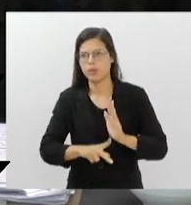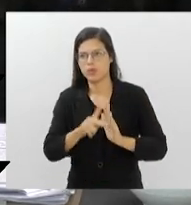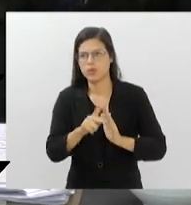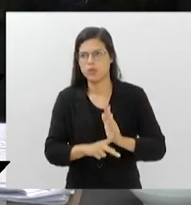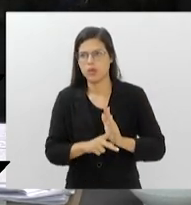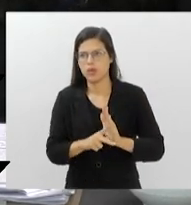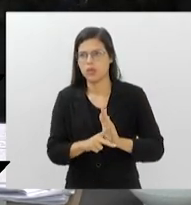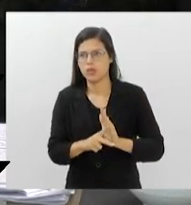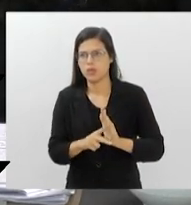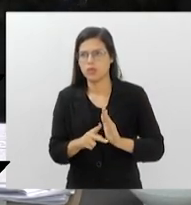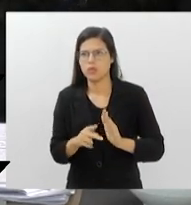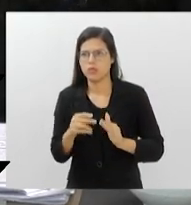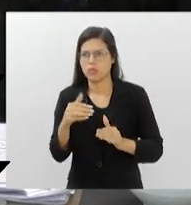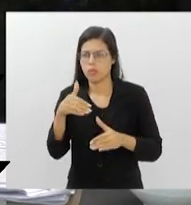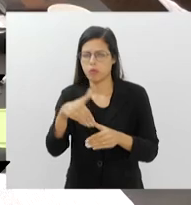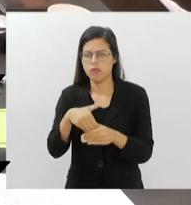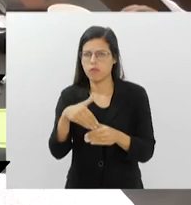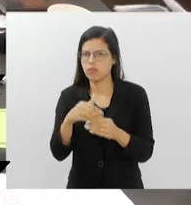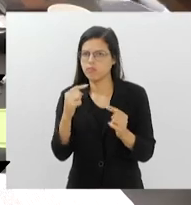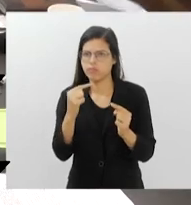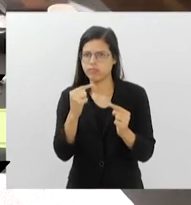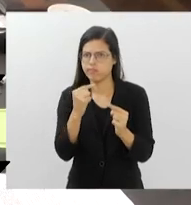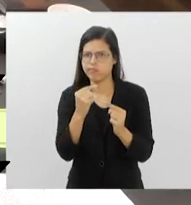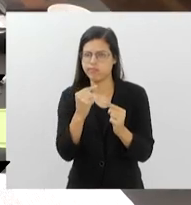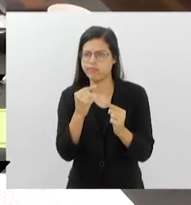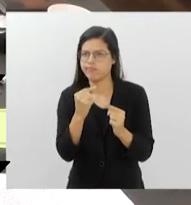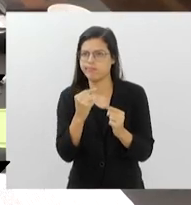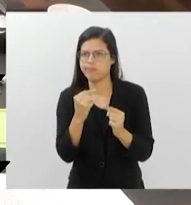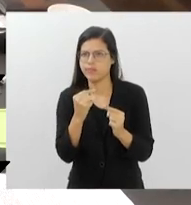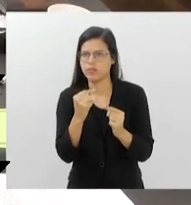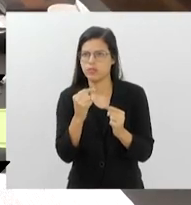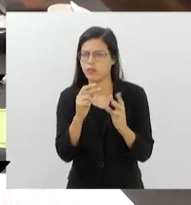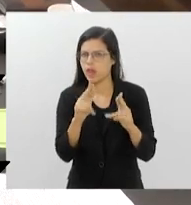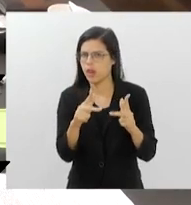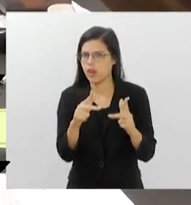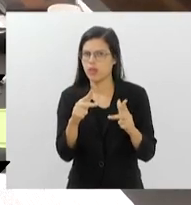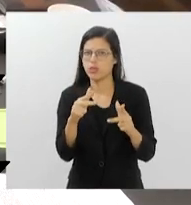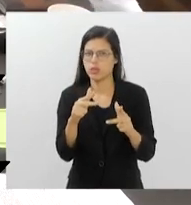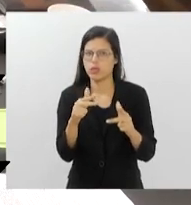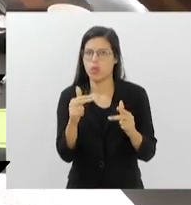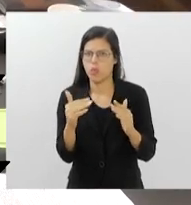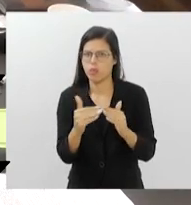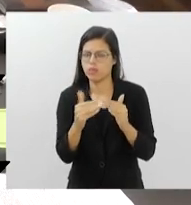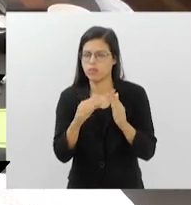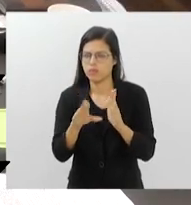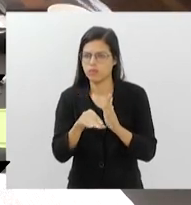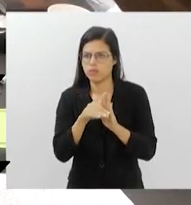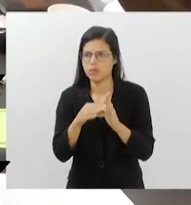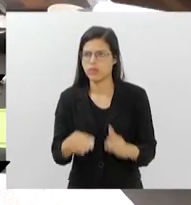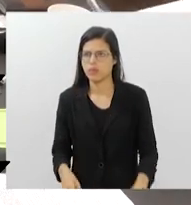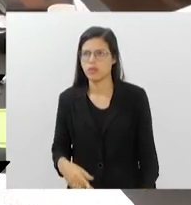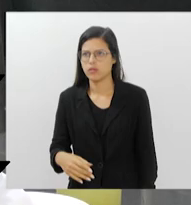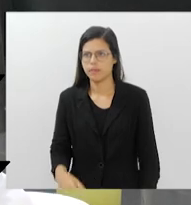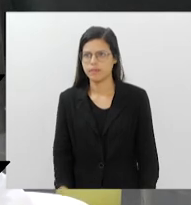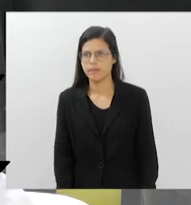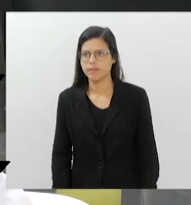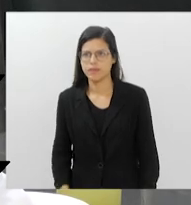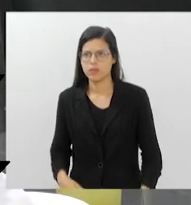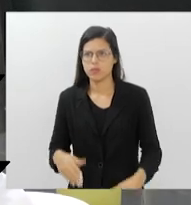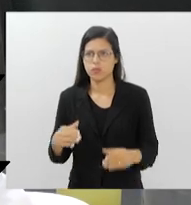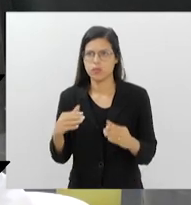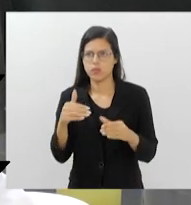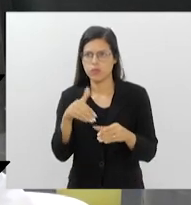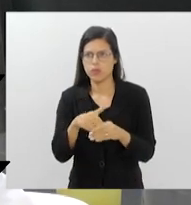favorável às emendas voto divergente da deputada Élica taqu moto